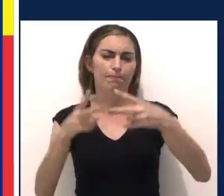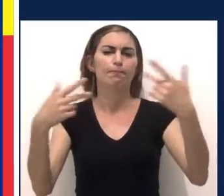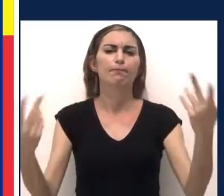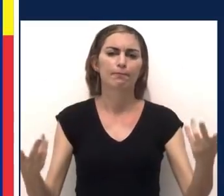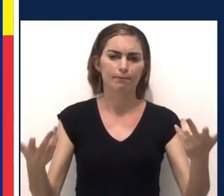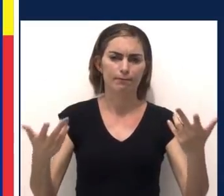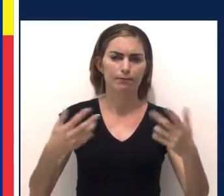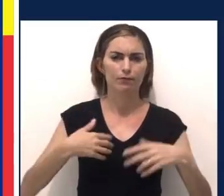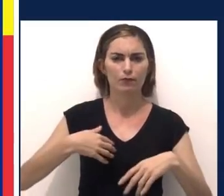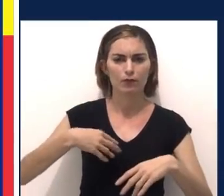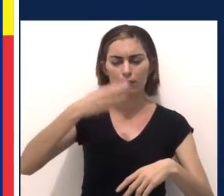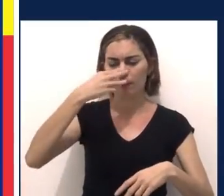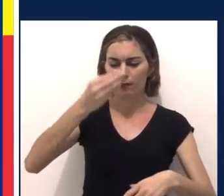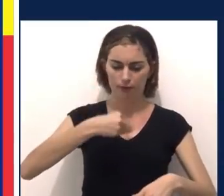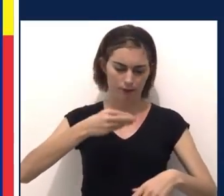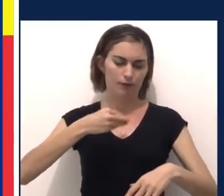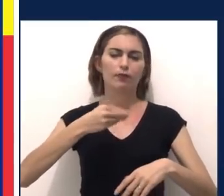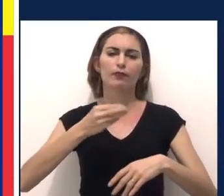sobreviverem,